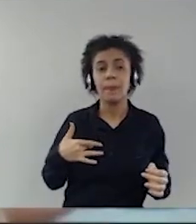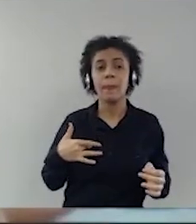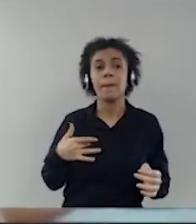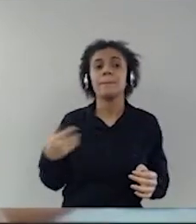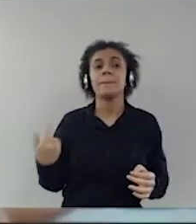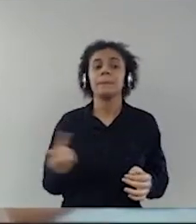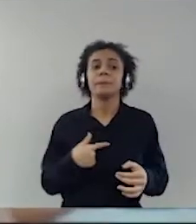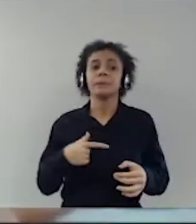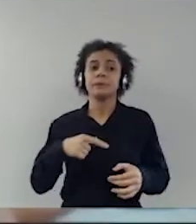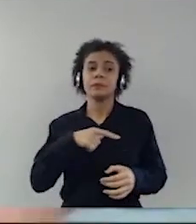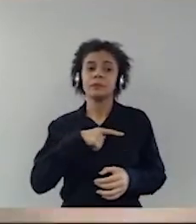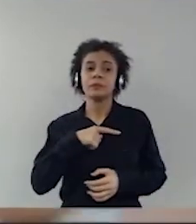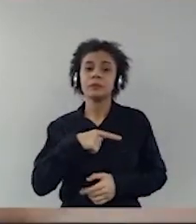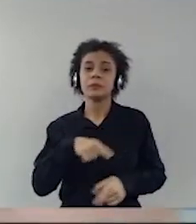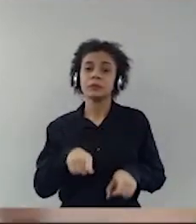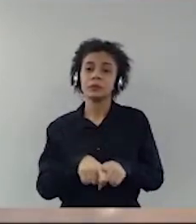teve